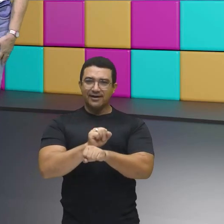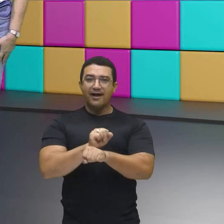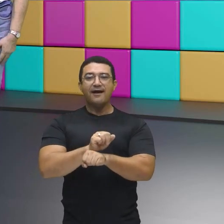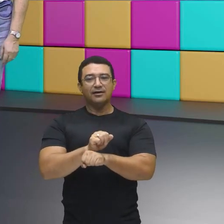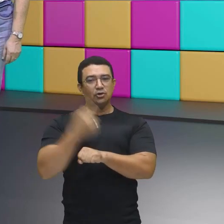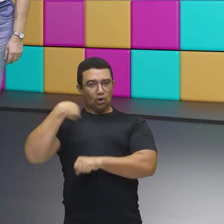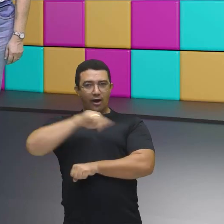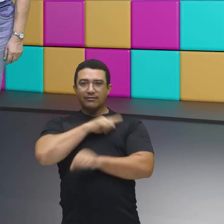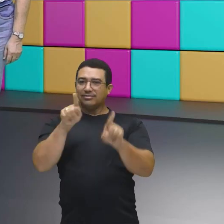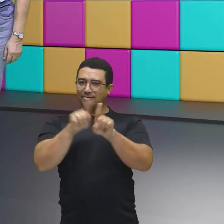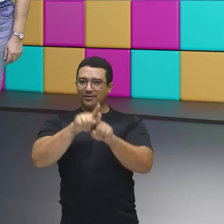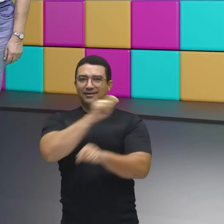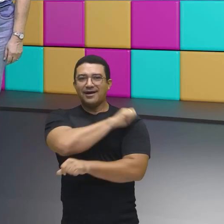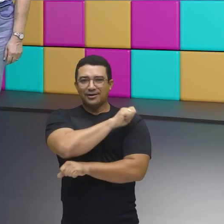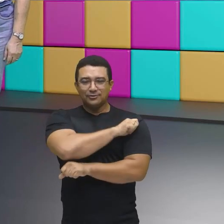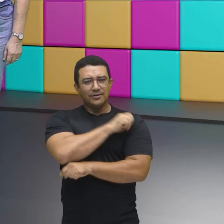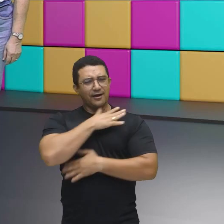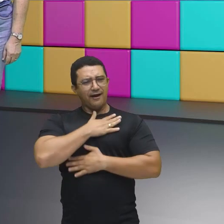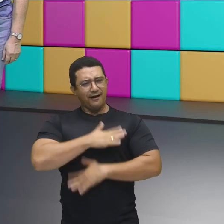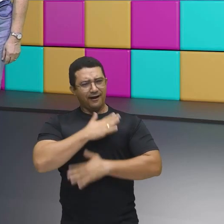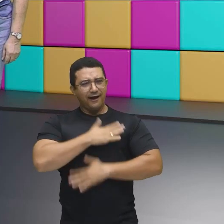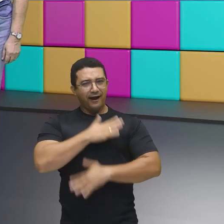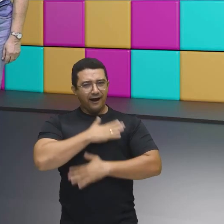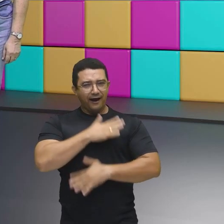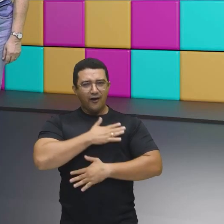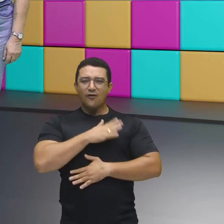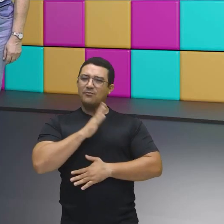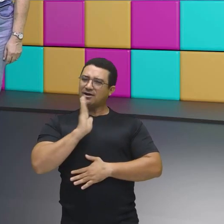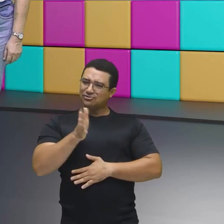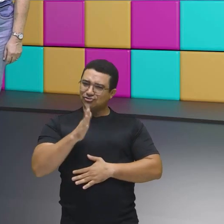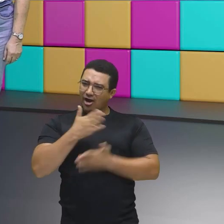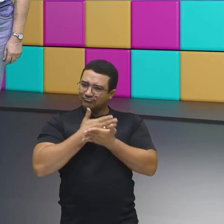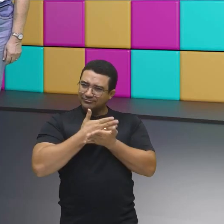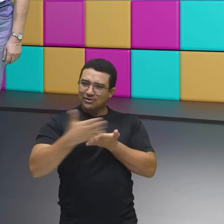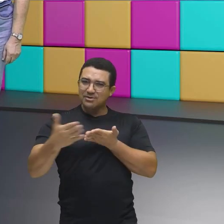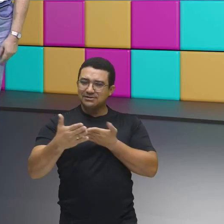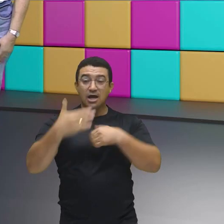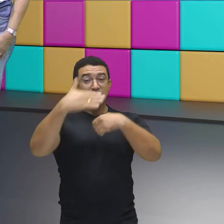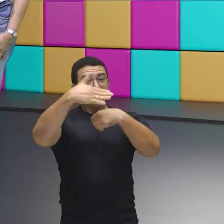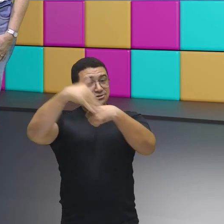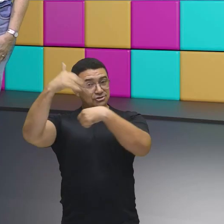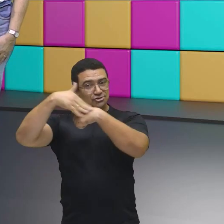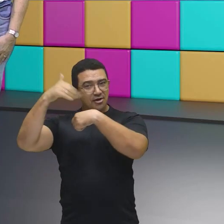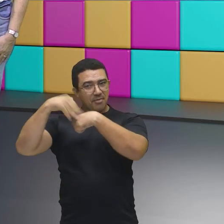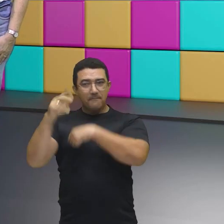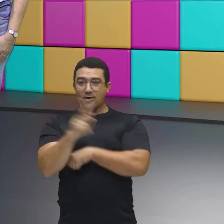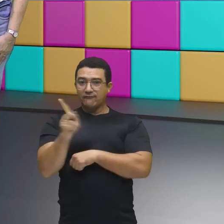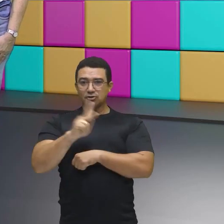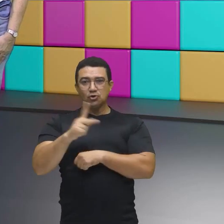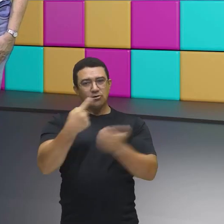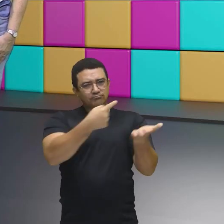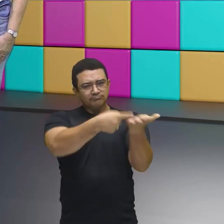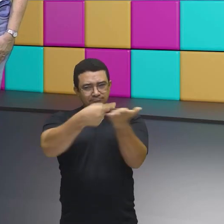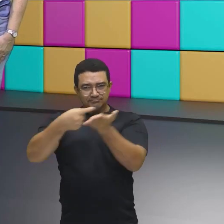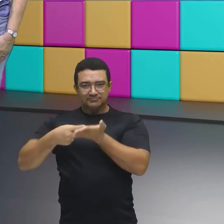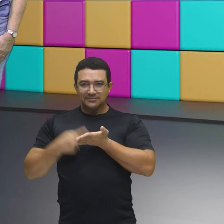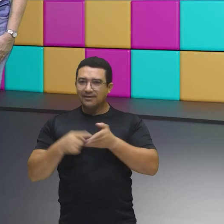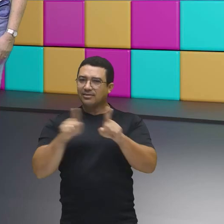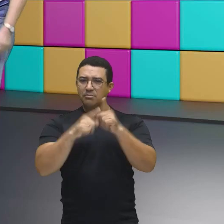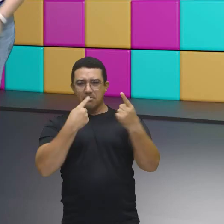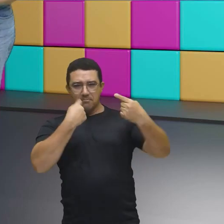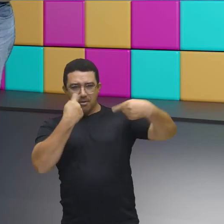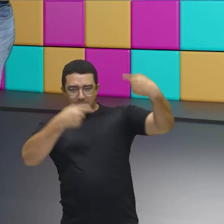também? Calma aí, Adriana, que a gente vai já começar. Eu vou chamar a nossa professora convidada e aí a gente vai ter um bate-papo muito